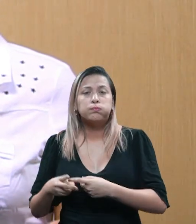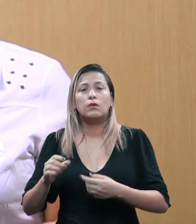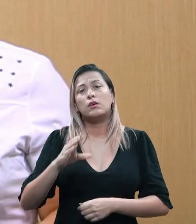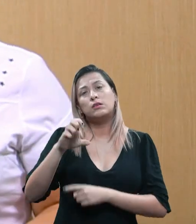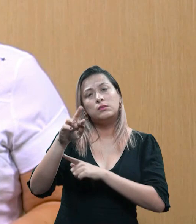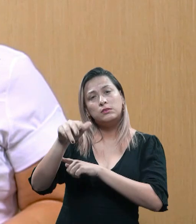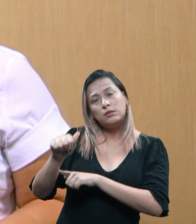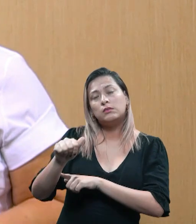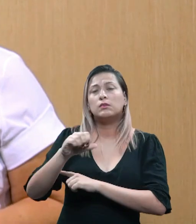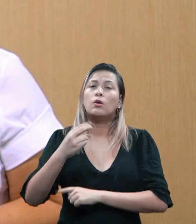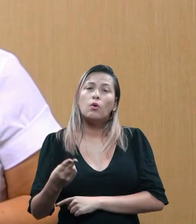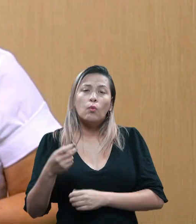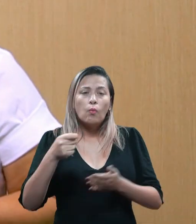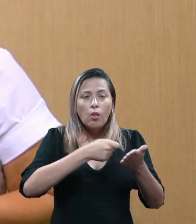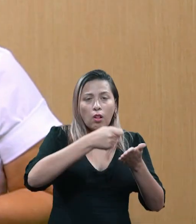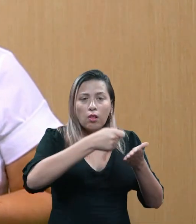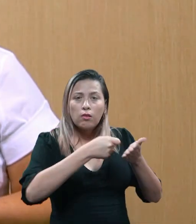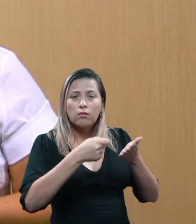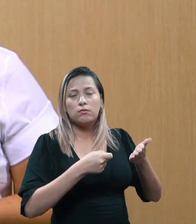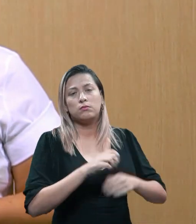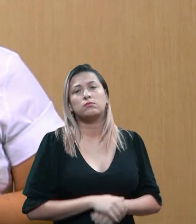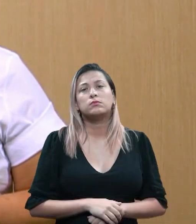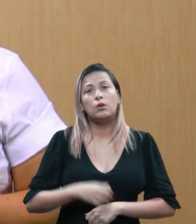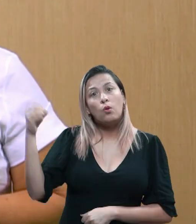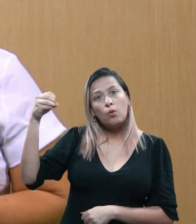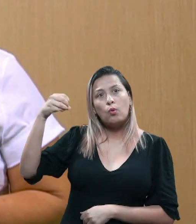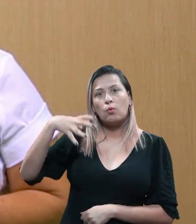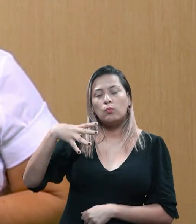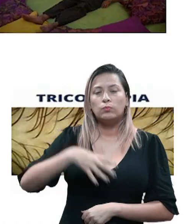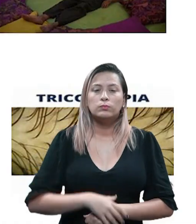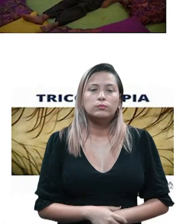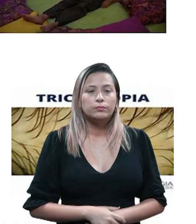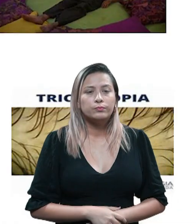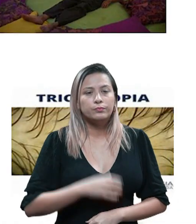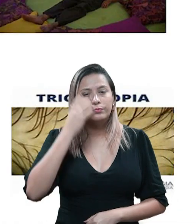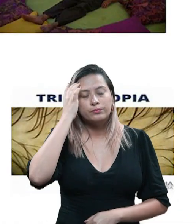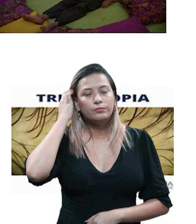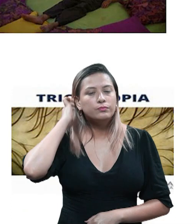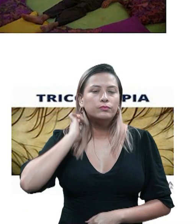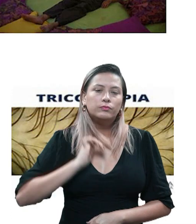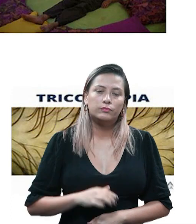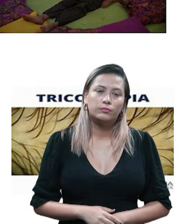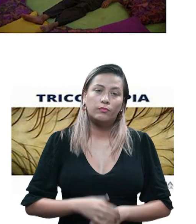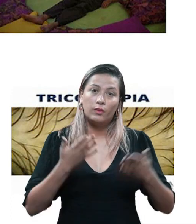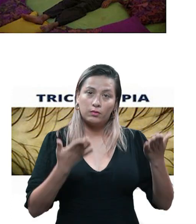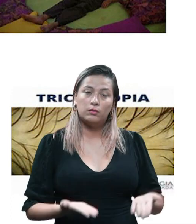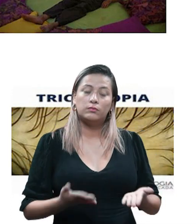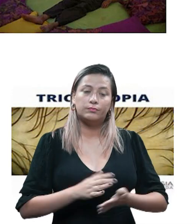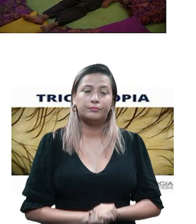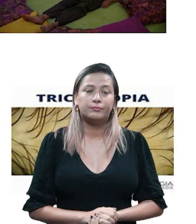cera, laser, luz intensa pulsada. Terapias